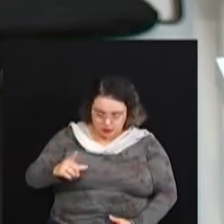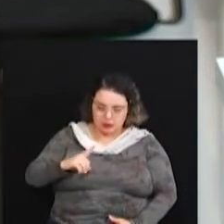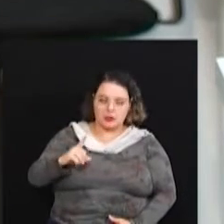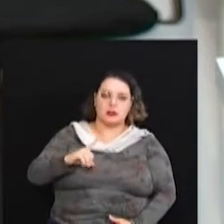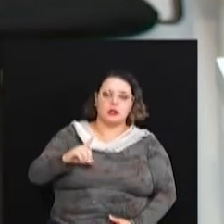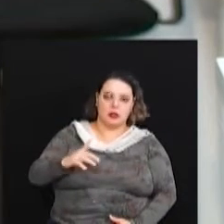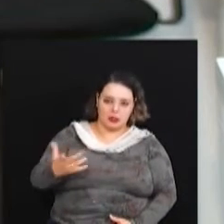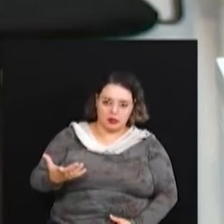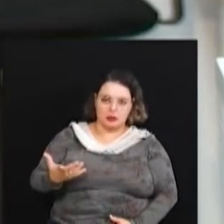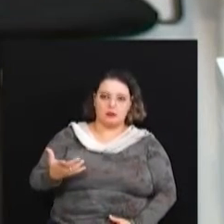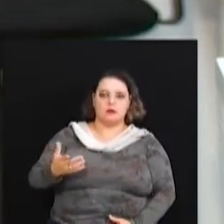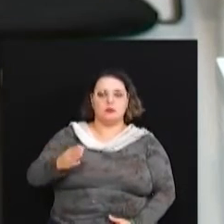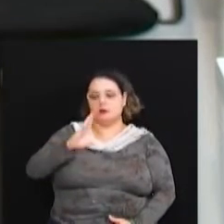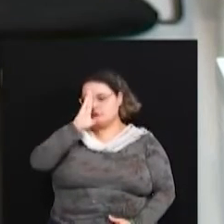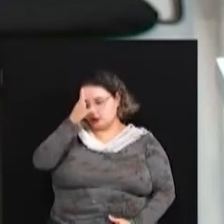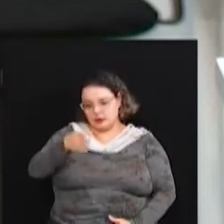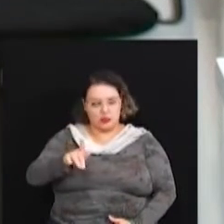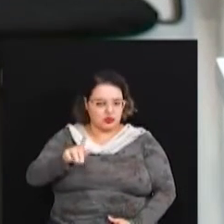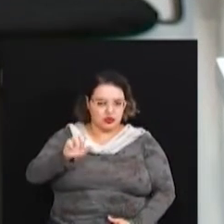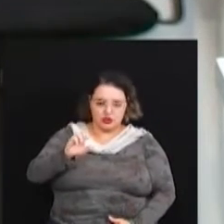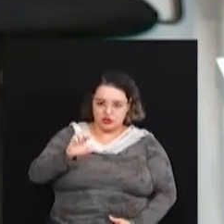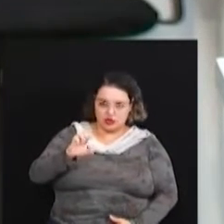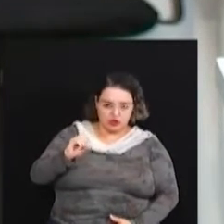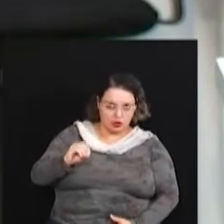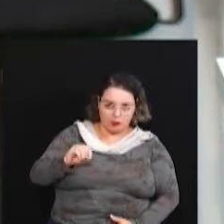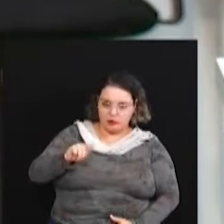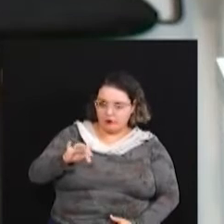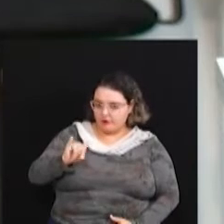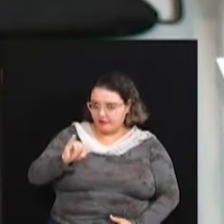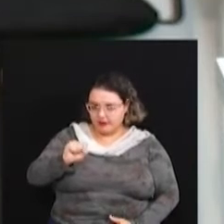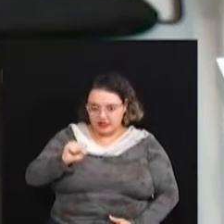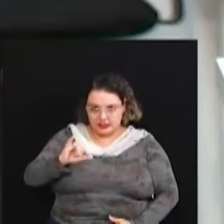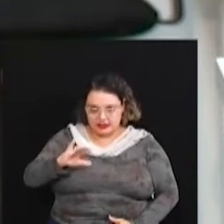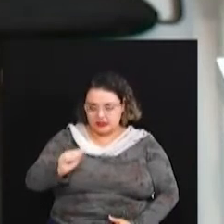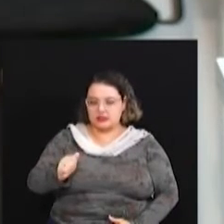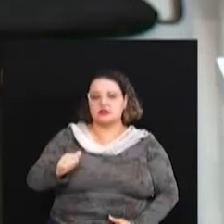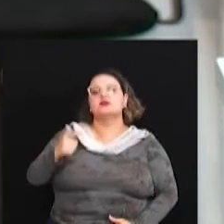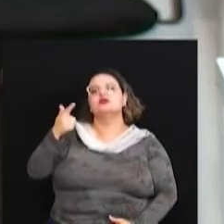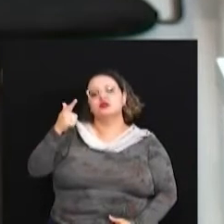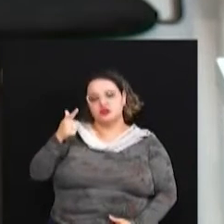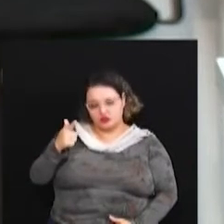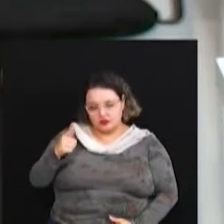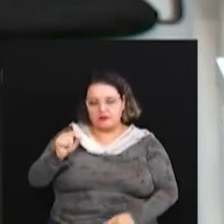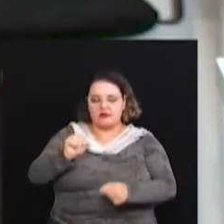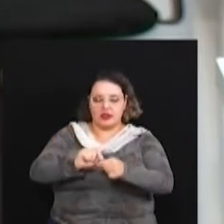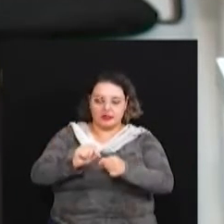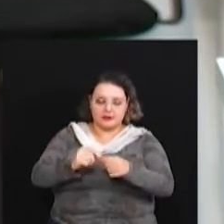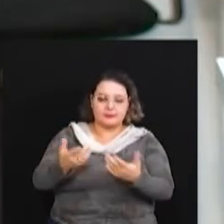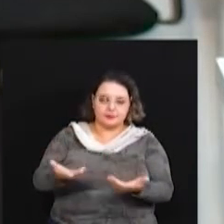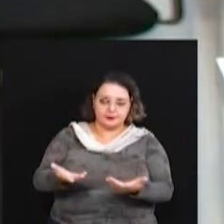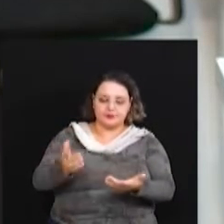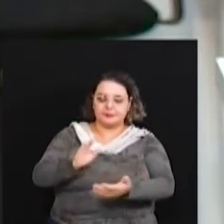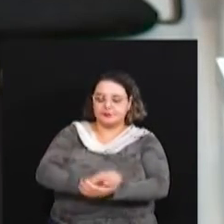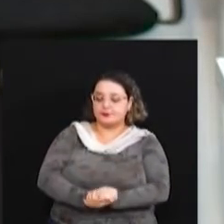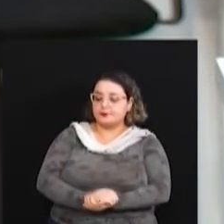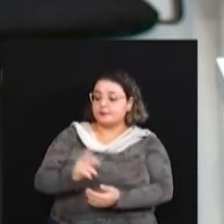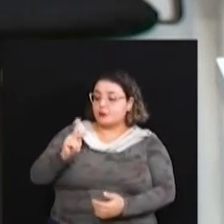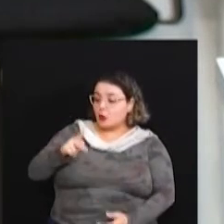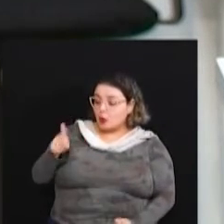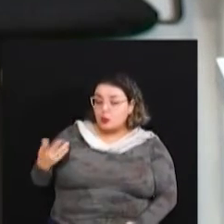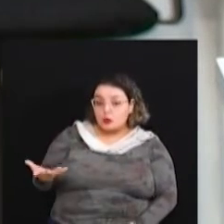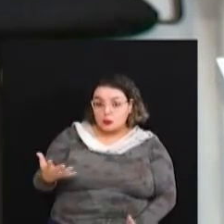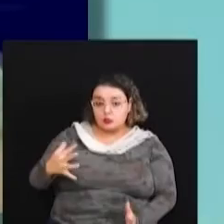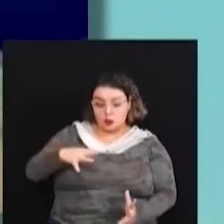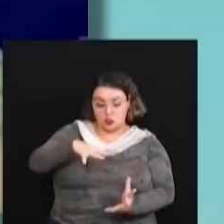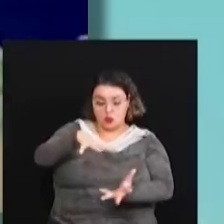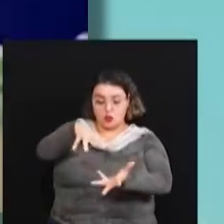existência delas por métodos indiretos, por geofísica e outros métodos de estudo que os geólogos e os geofísicos empregam. Professor, a gente sabe